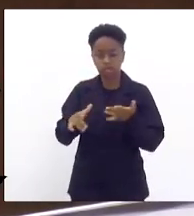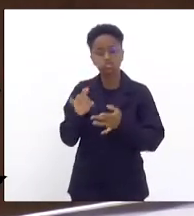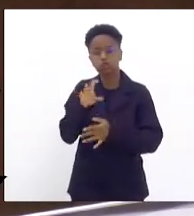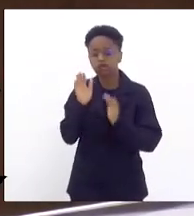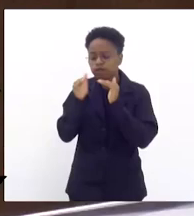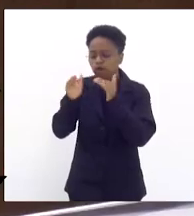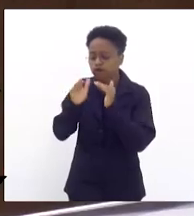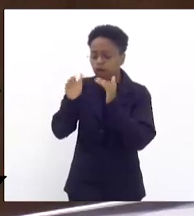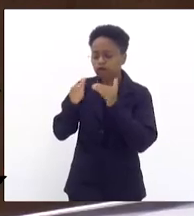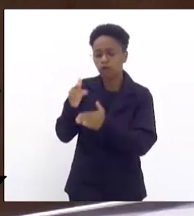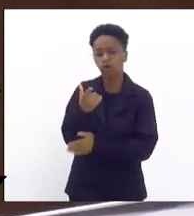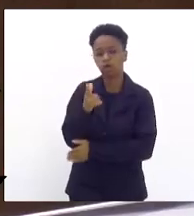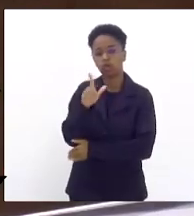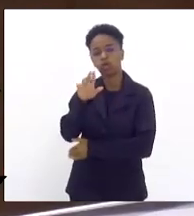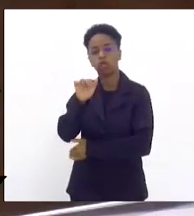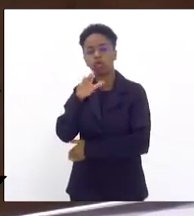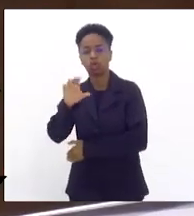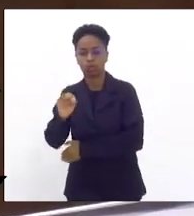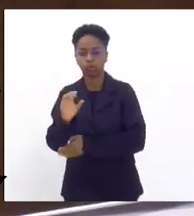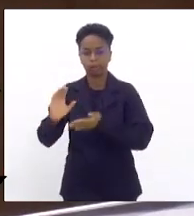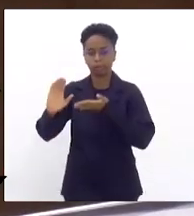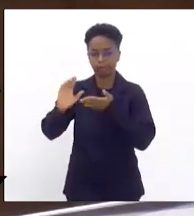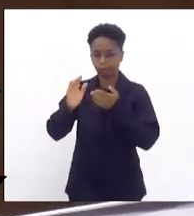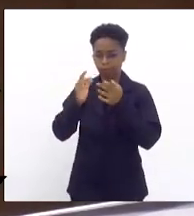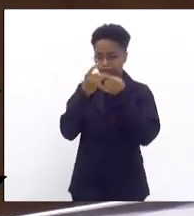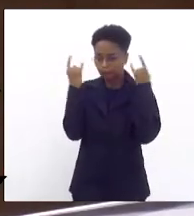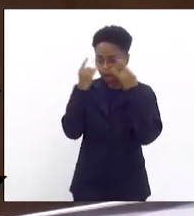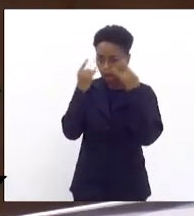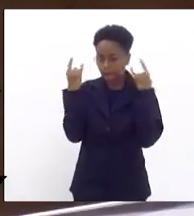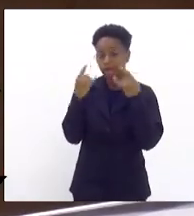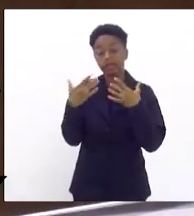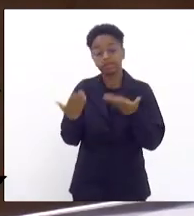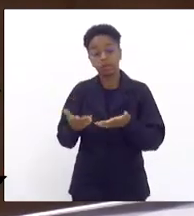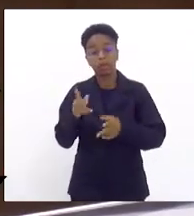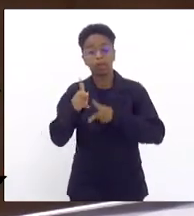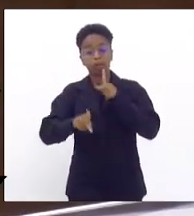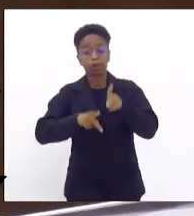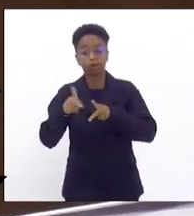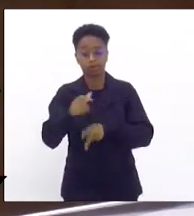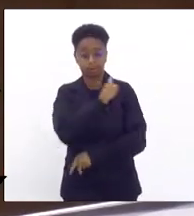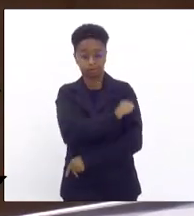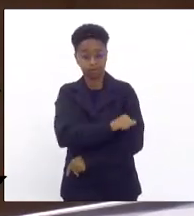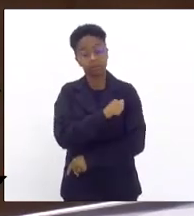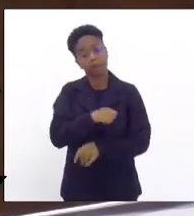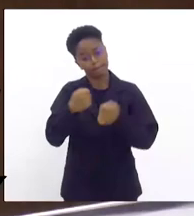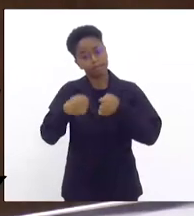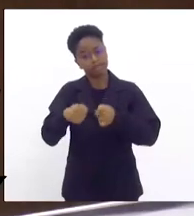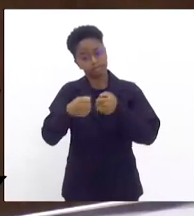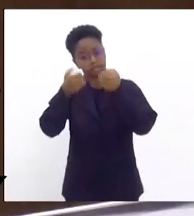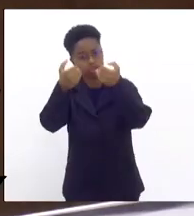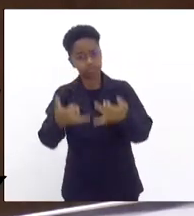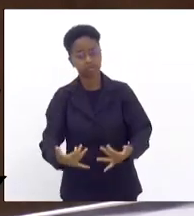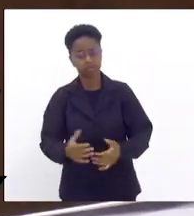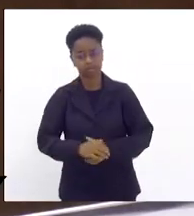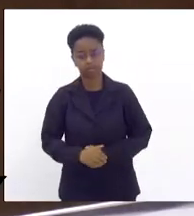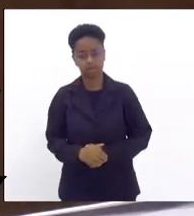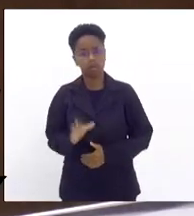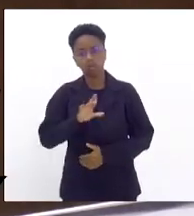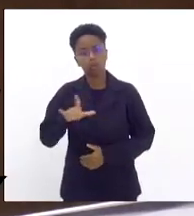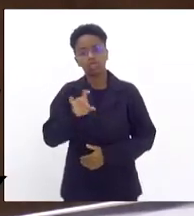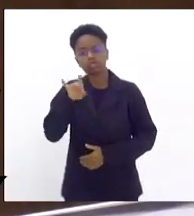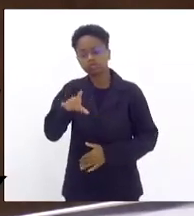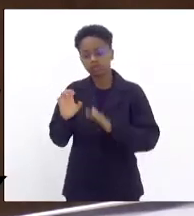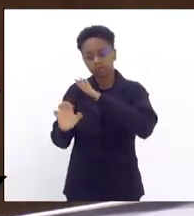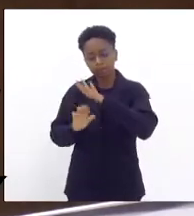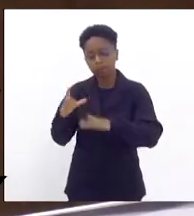qualquer preço. Então, a população do estado do Rio de Janeiro carece dessa satisfação, não só das empresas